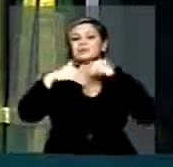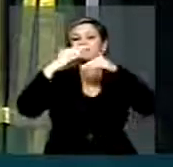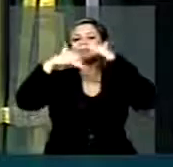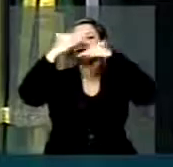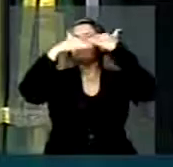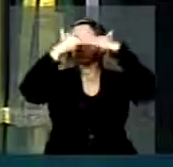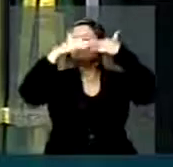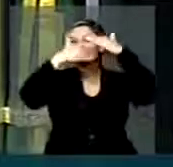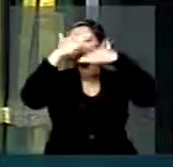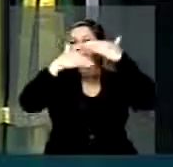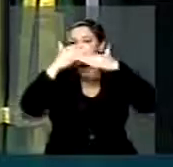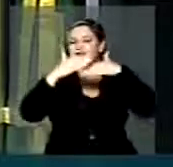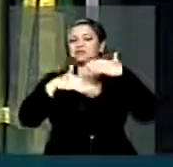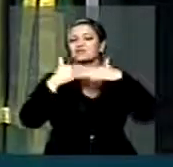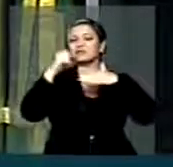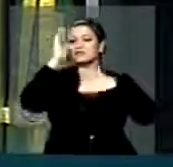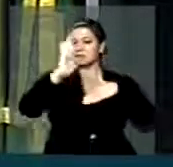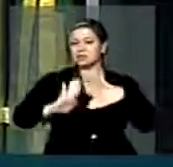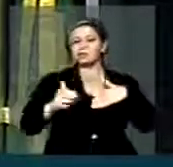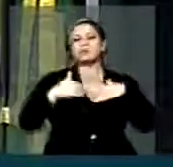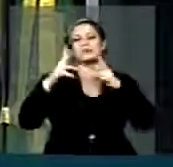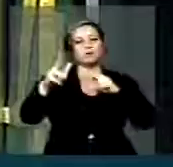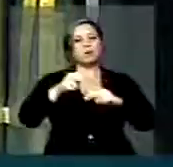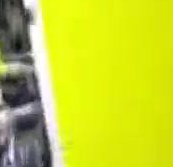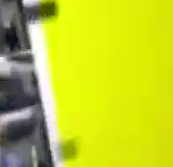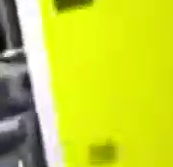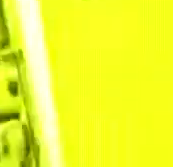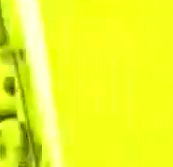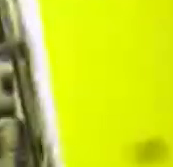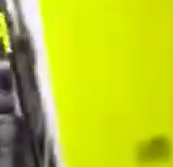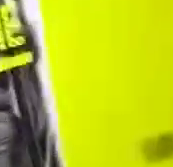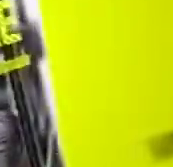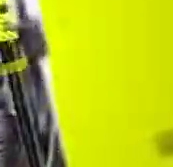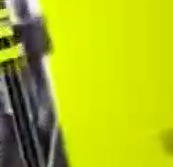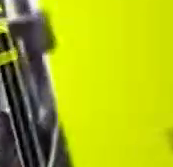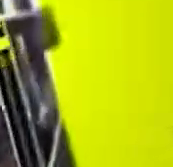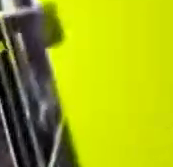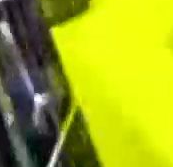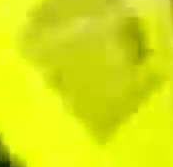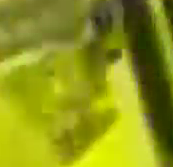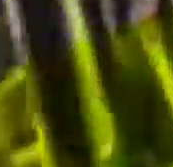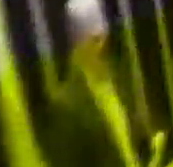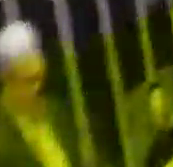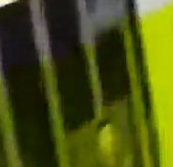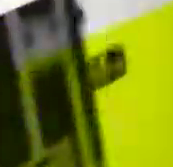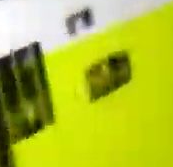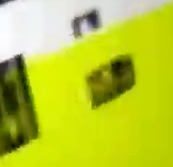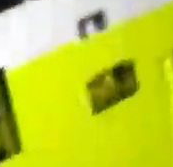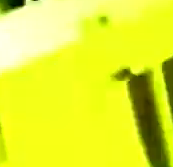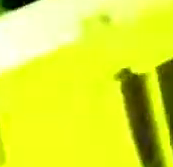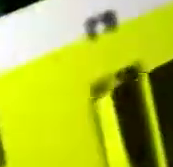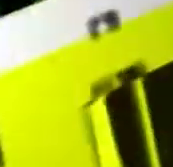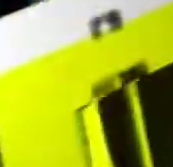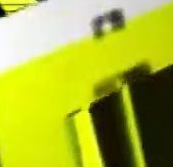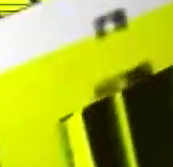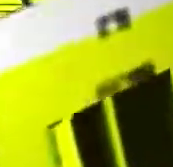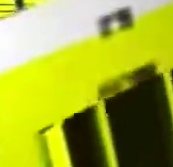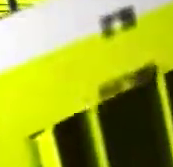empreendedor. Muito obrigado, senhor. Que não que sejam menos importantes.